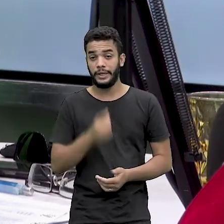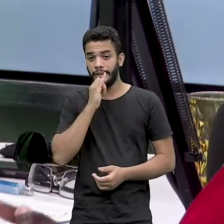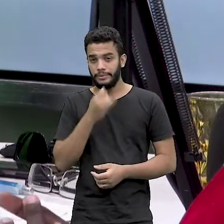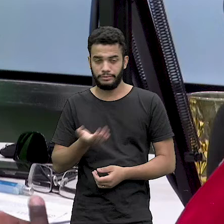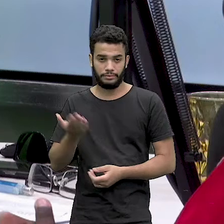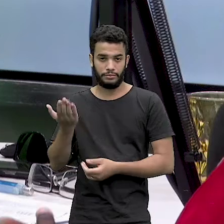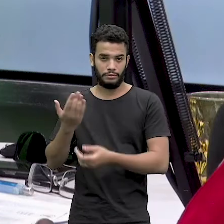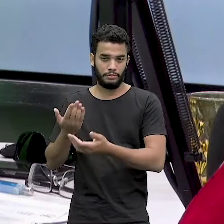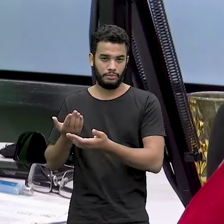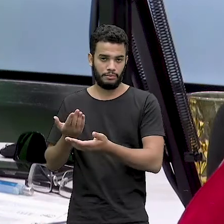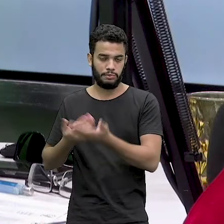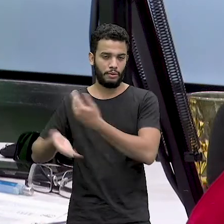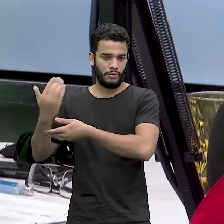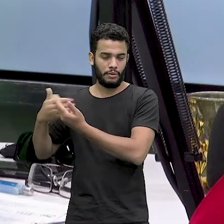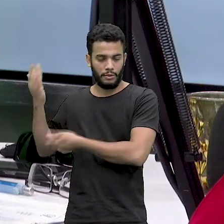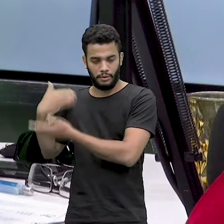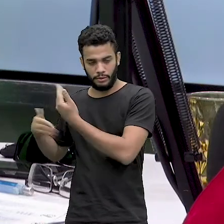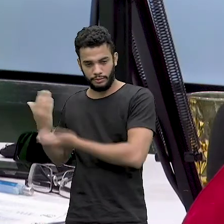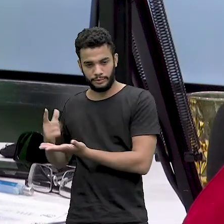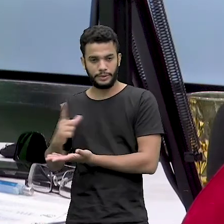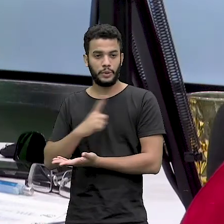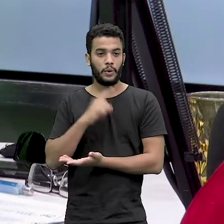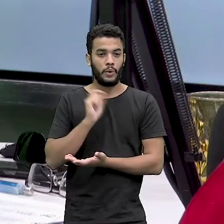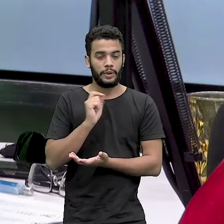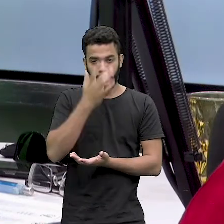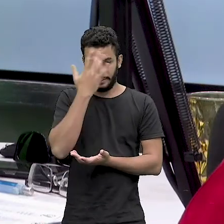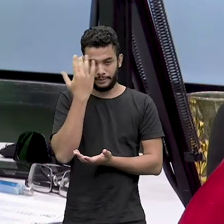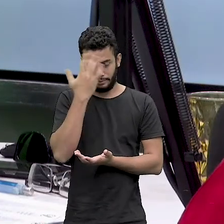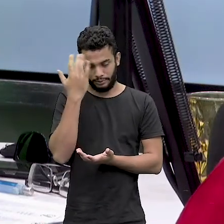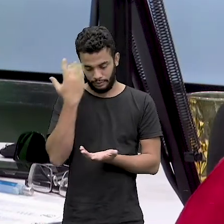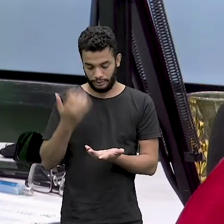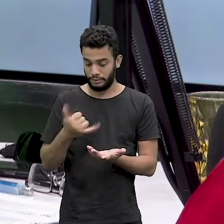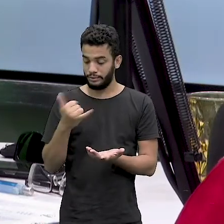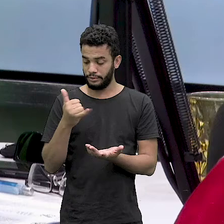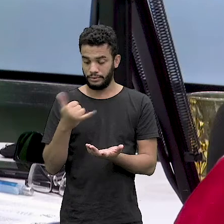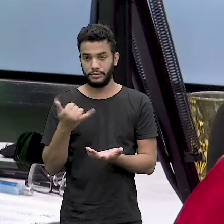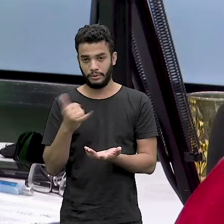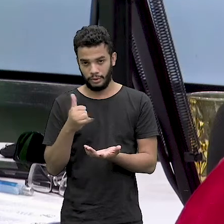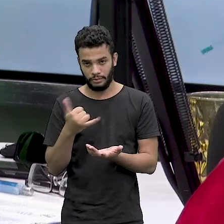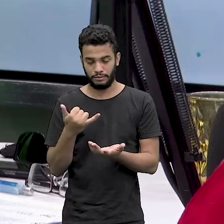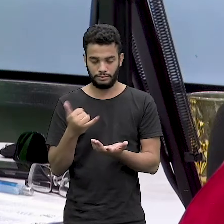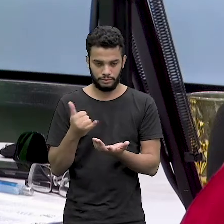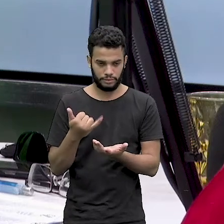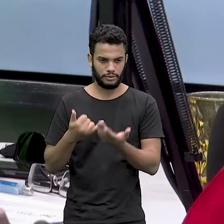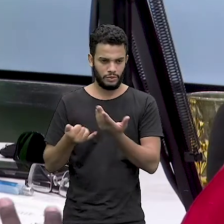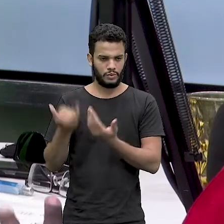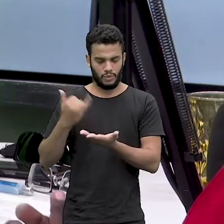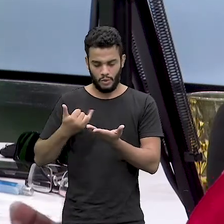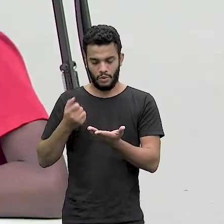ele agora cresceu o consumo desses aparelhos. Agora é recente, você pode pesquisar aí na internet.